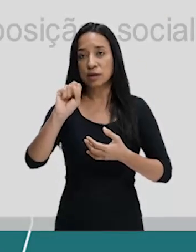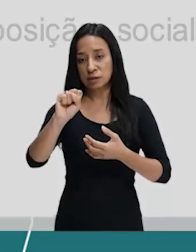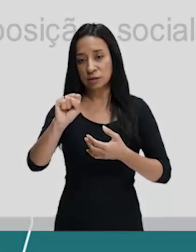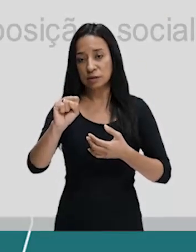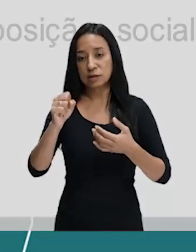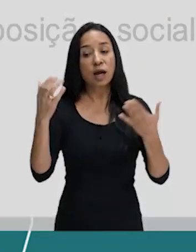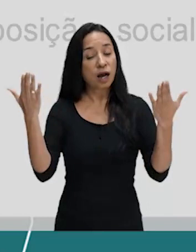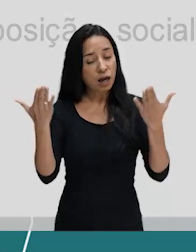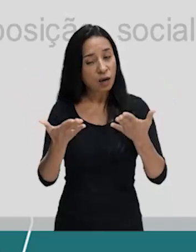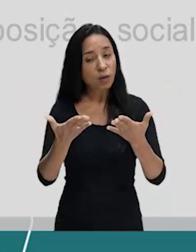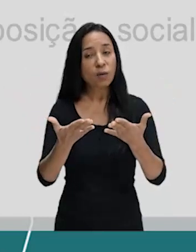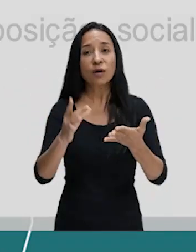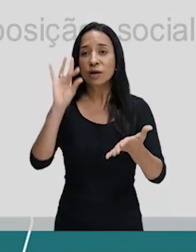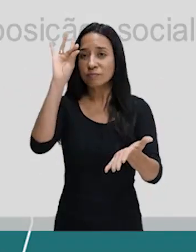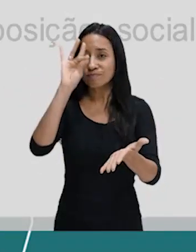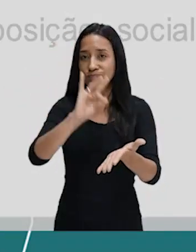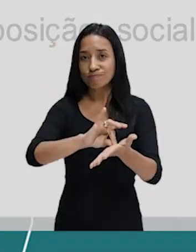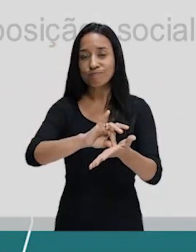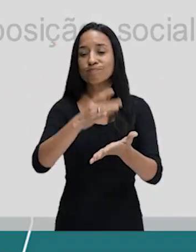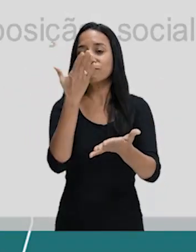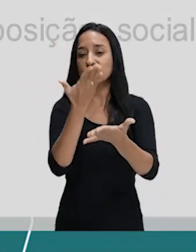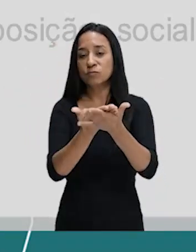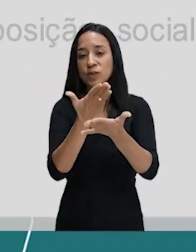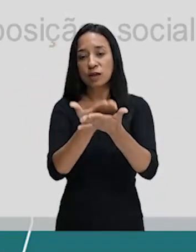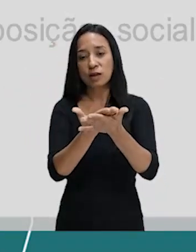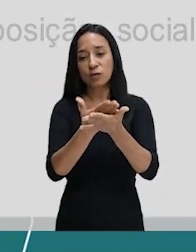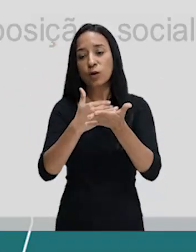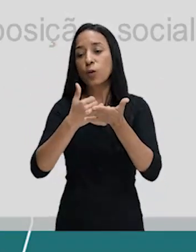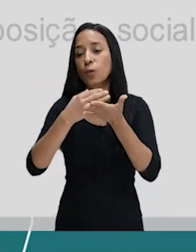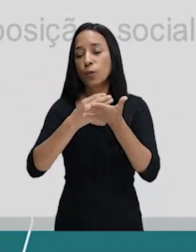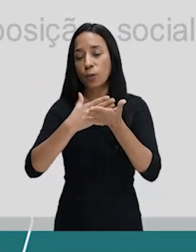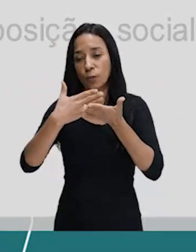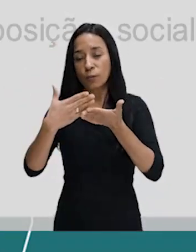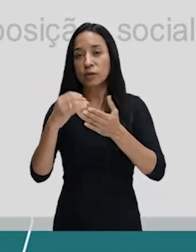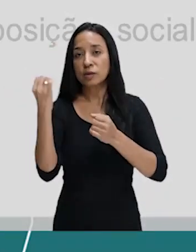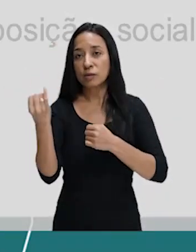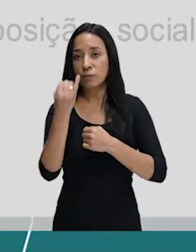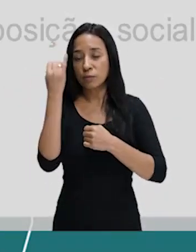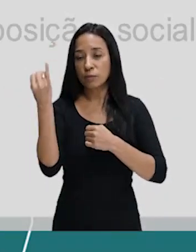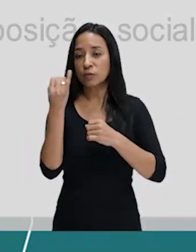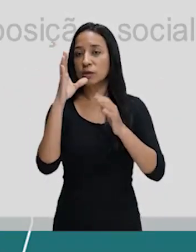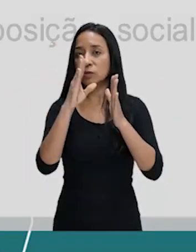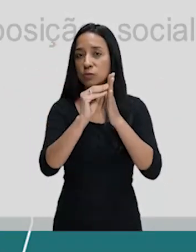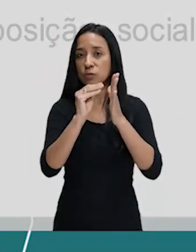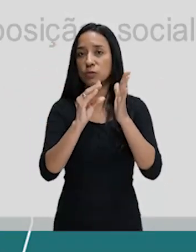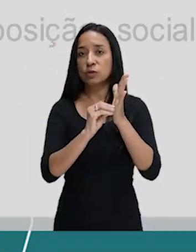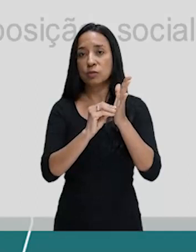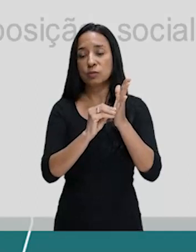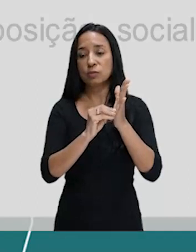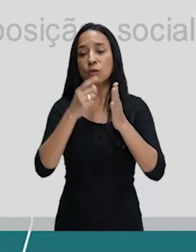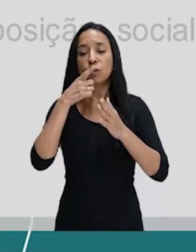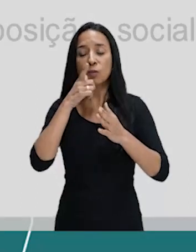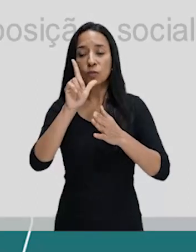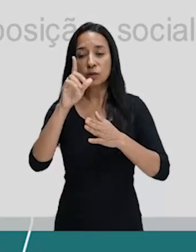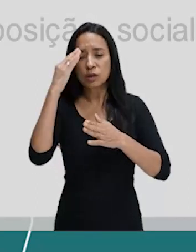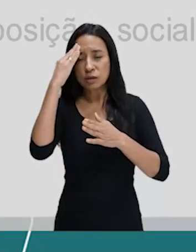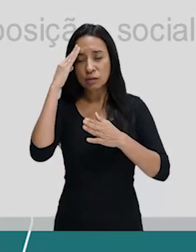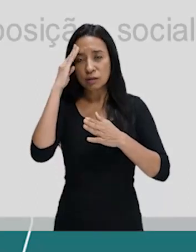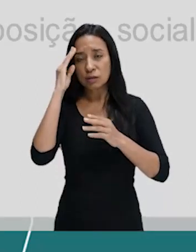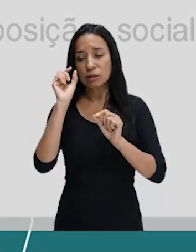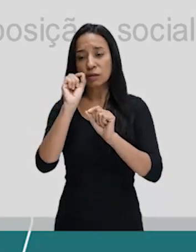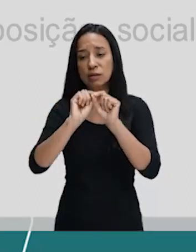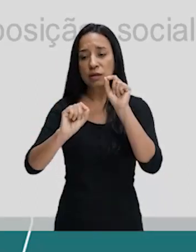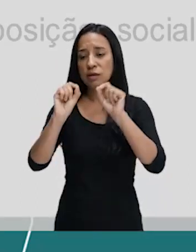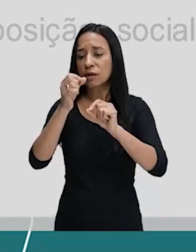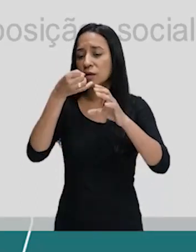de verdade. Agora que vai começar o que é importante mesmo dessa parte do conteúdo. Que é você conseguir entender